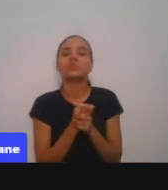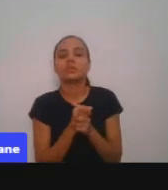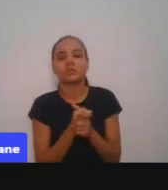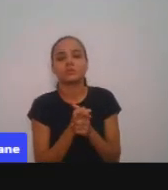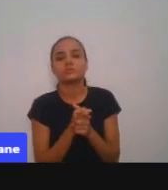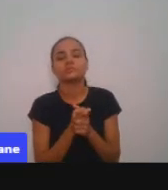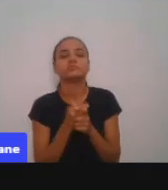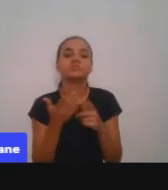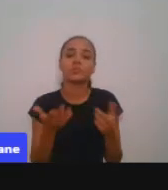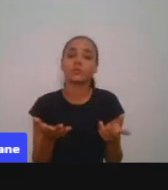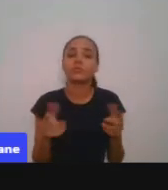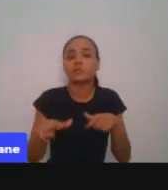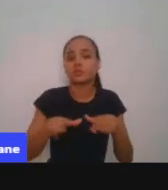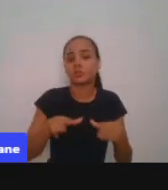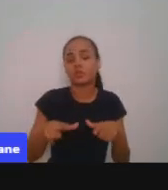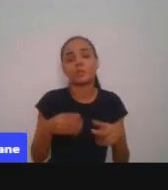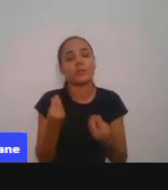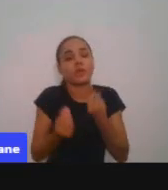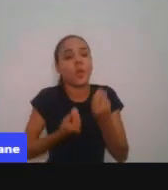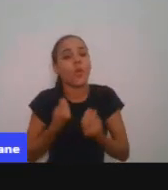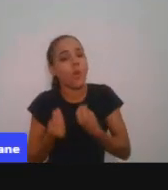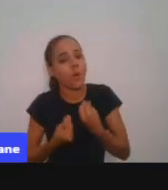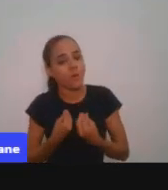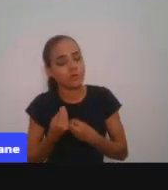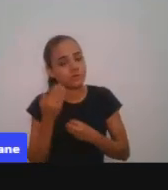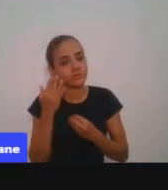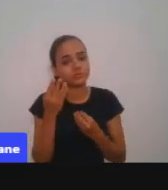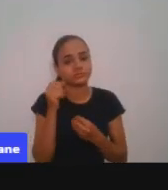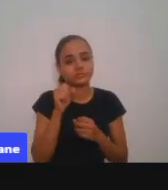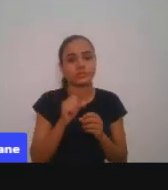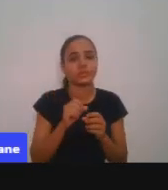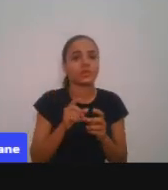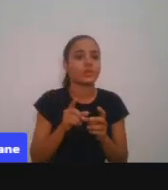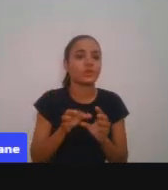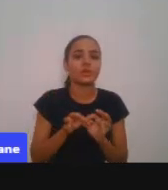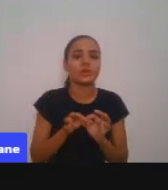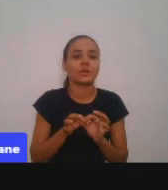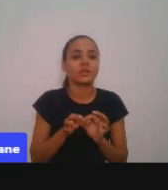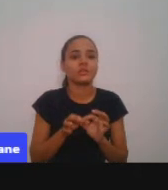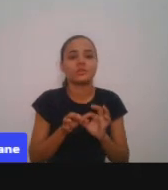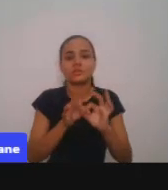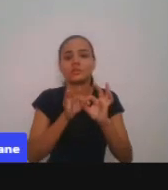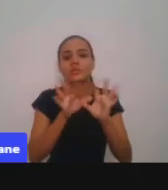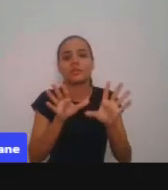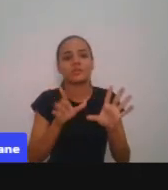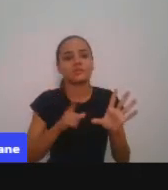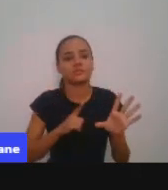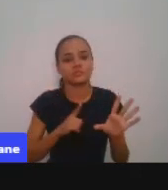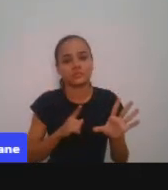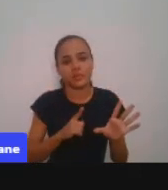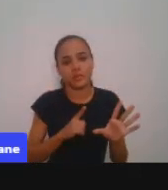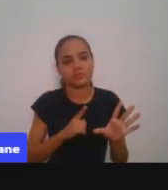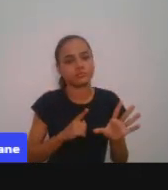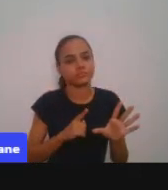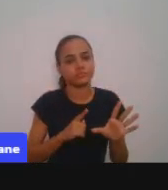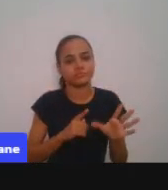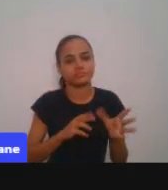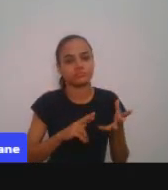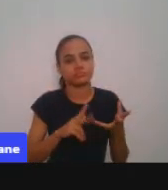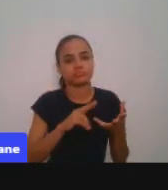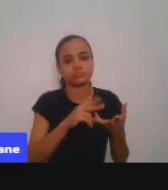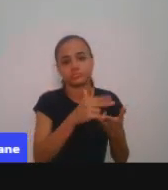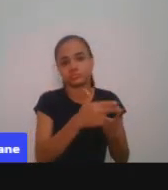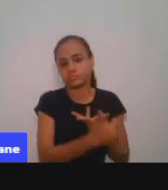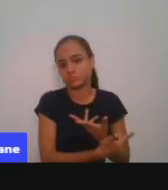pode nesse momento, mas sabendo, então, que não são as condições ideais que nós temos de trabalho. A gente vai reafirmar o tempo